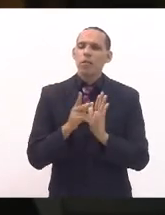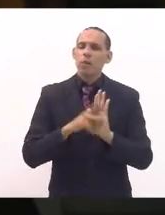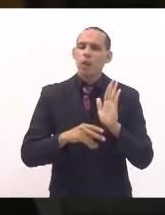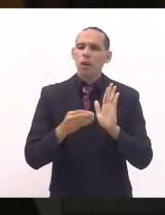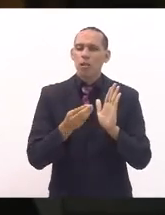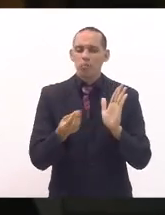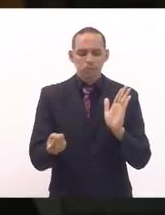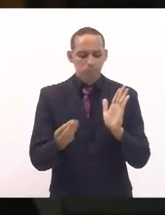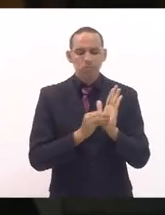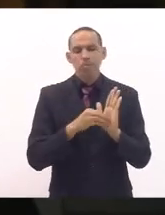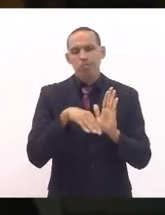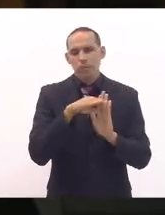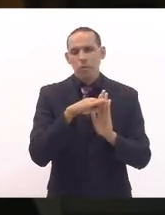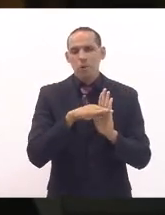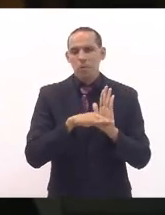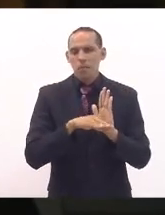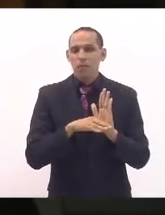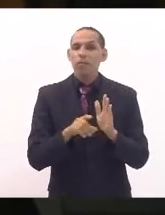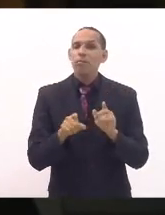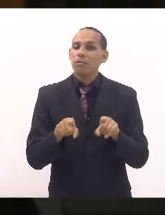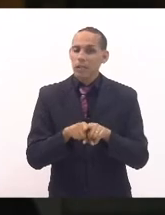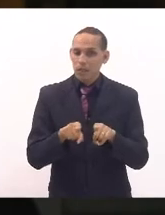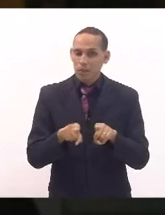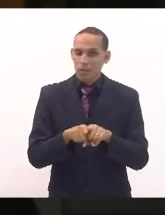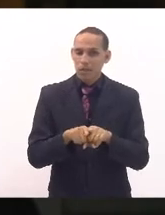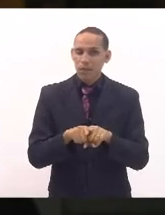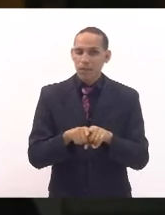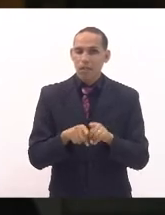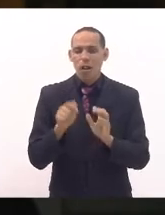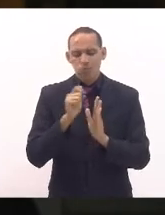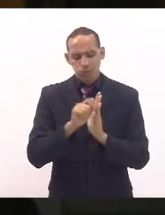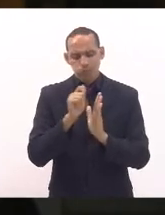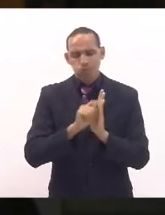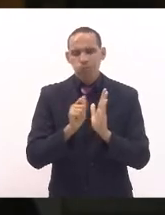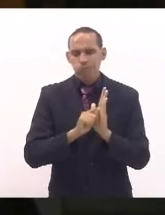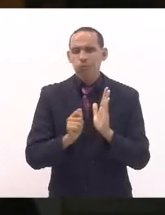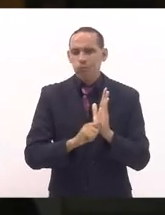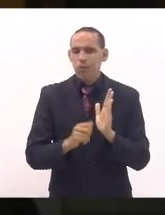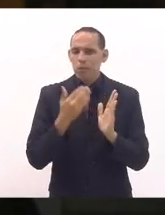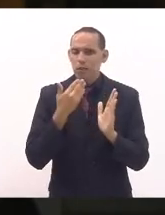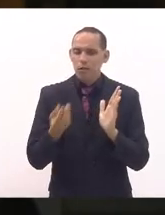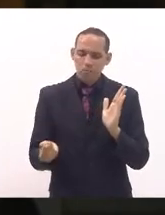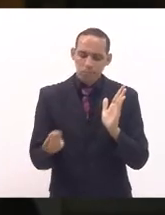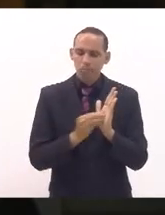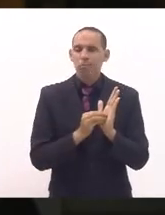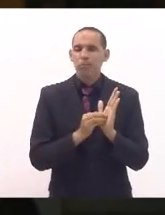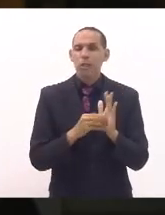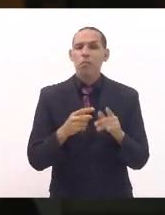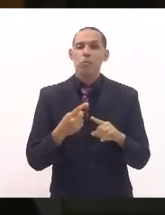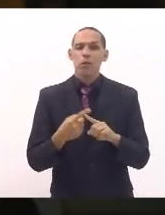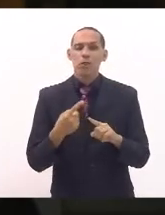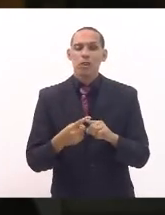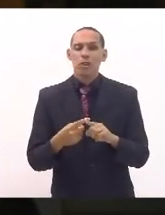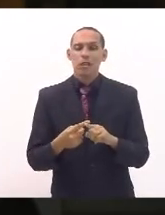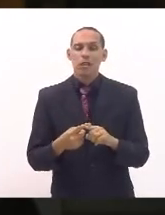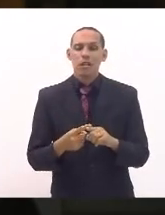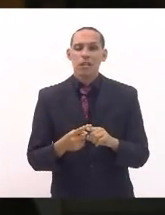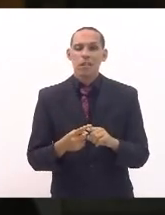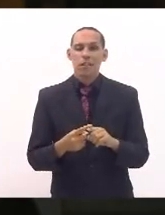à pauta. Também vou formular por escrito o pedido, né? Porque trata